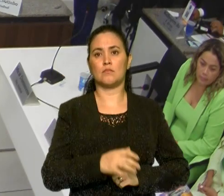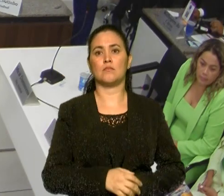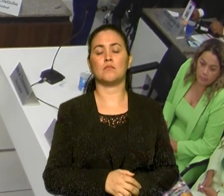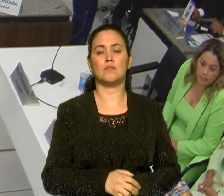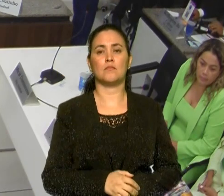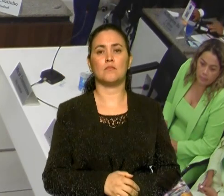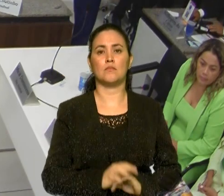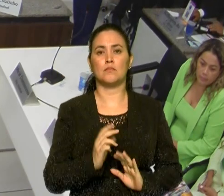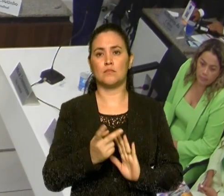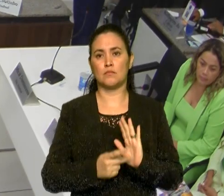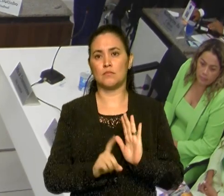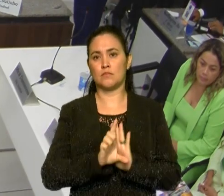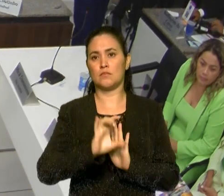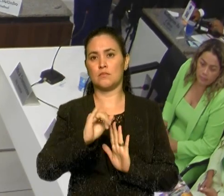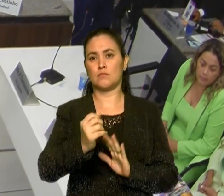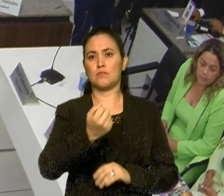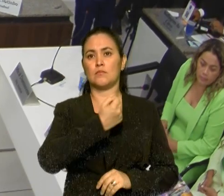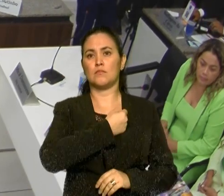Projeto de lei número